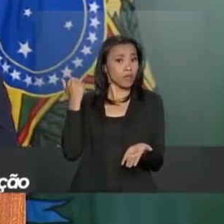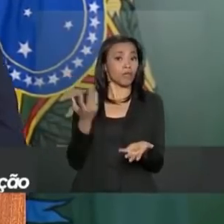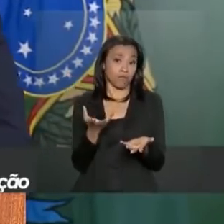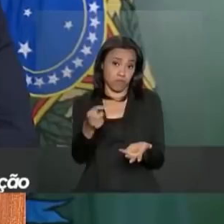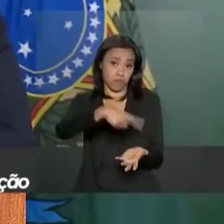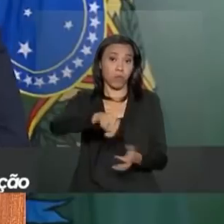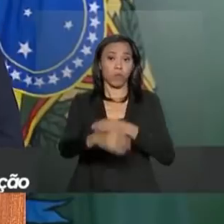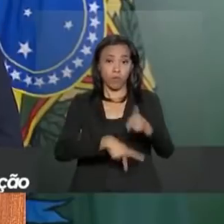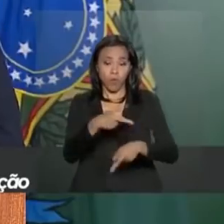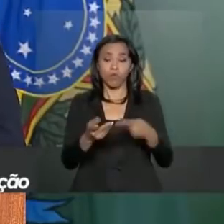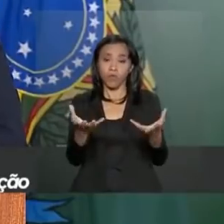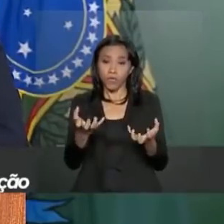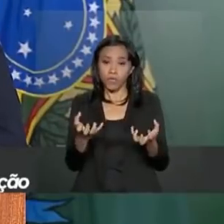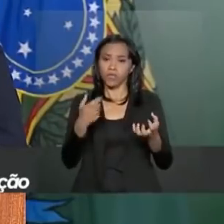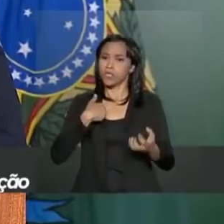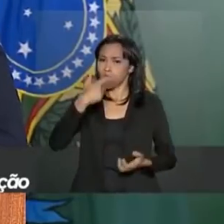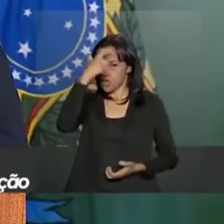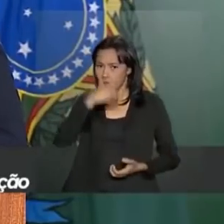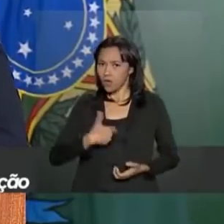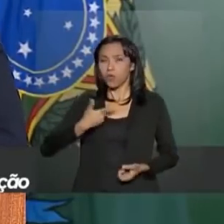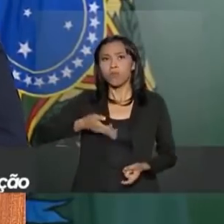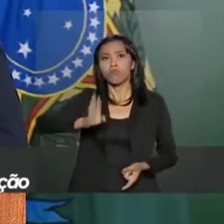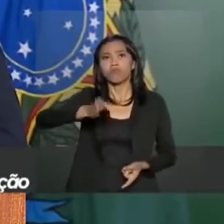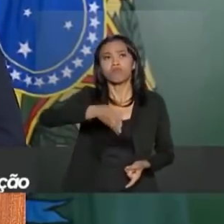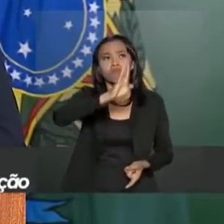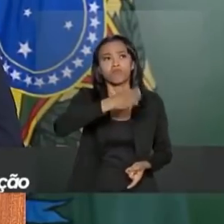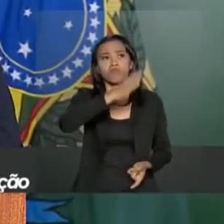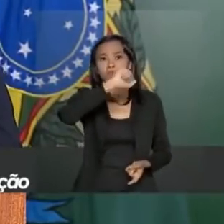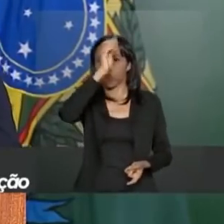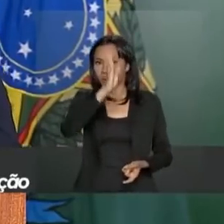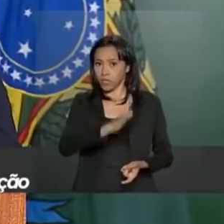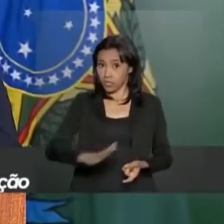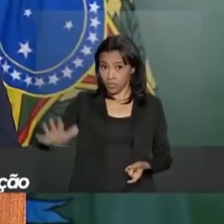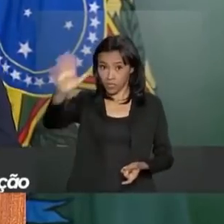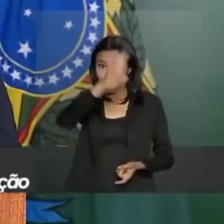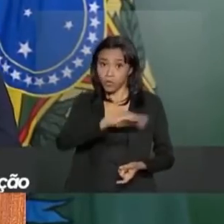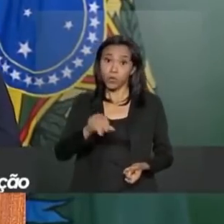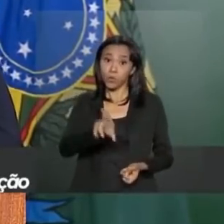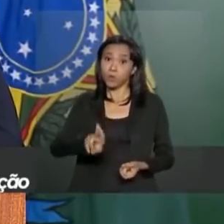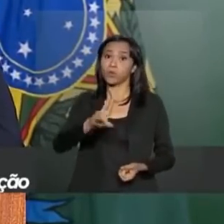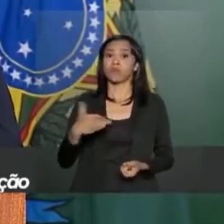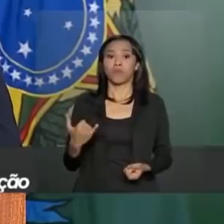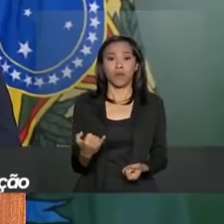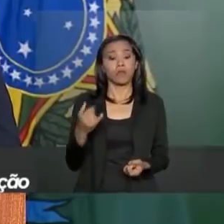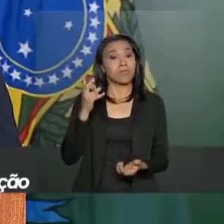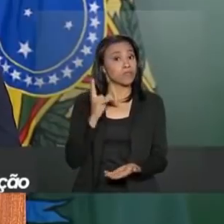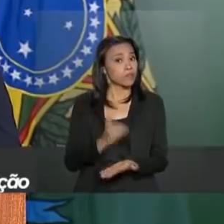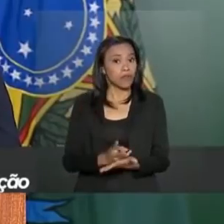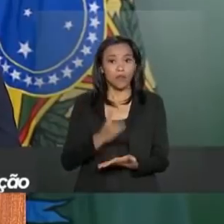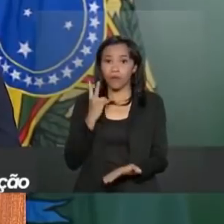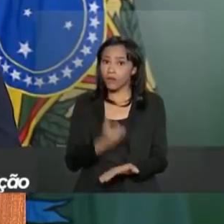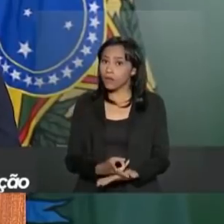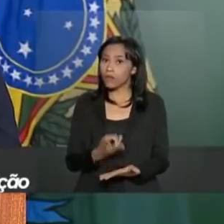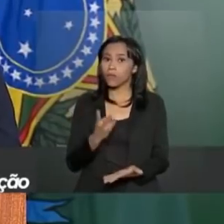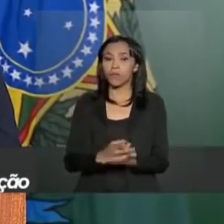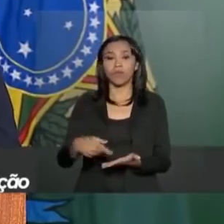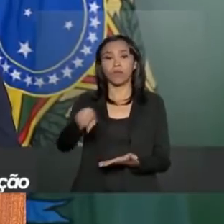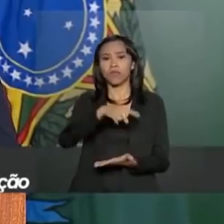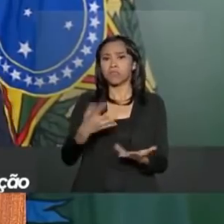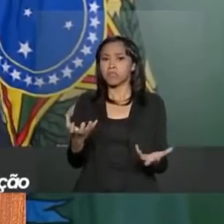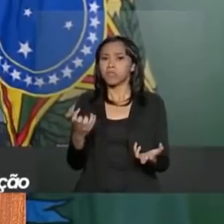minha andança pelo Brasil ao longo dos últimos anos a questão da arma sempre estava na H do dia não interessa